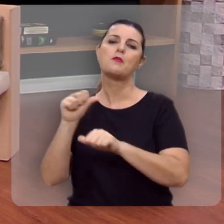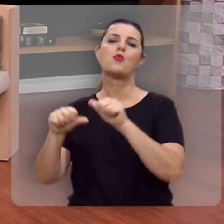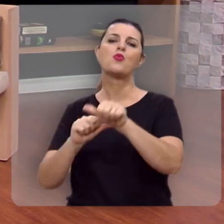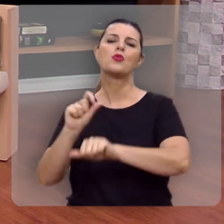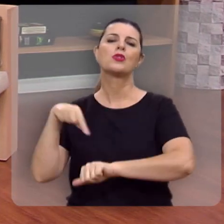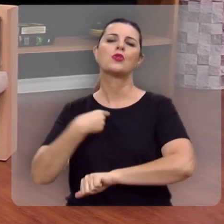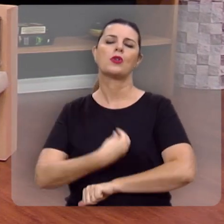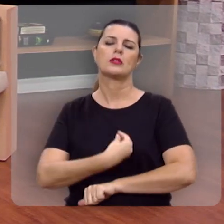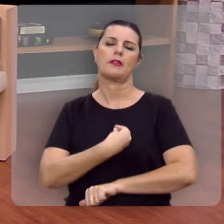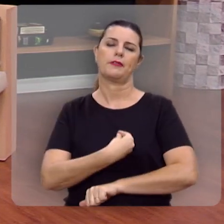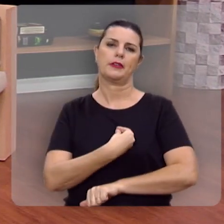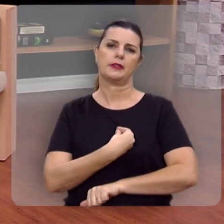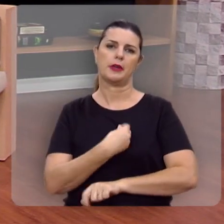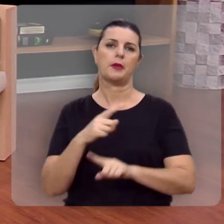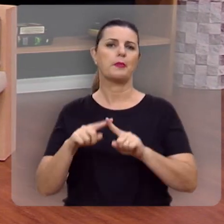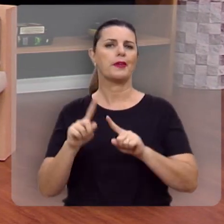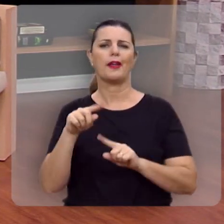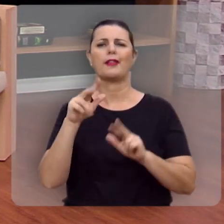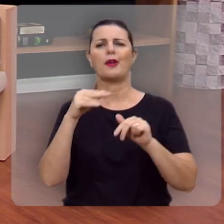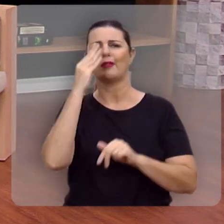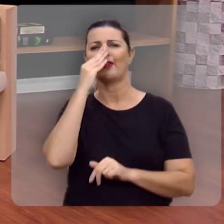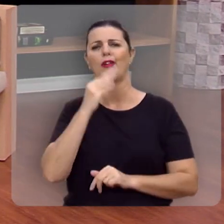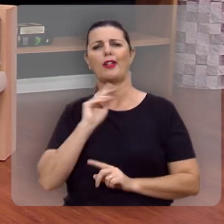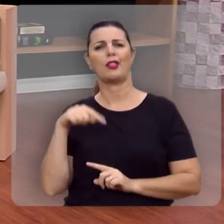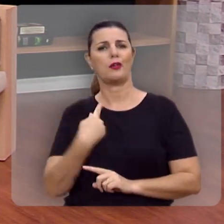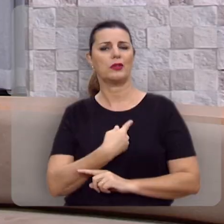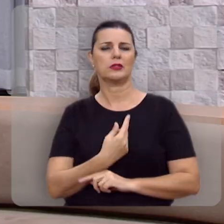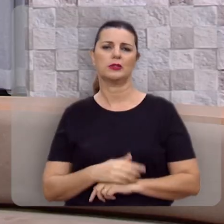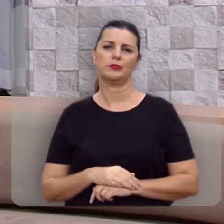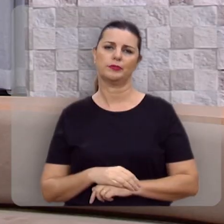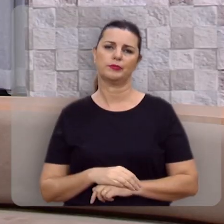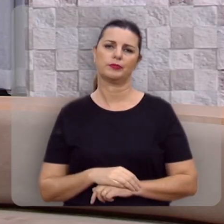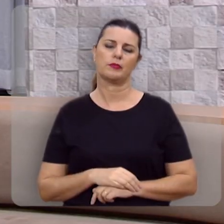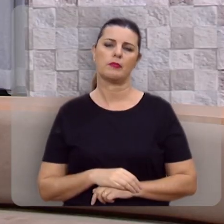nossa vida, porque também ele não desiste de nós.